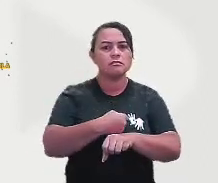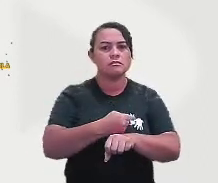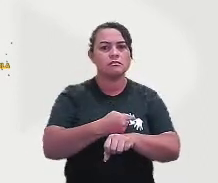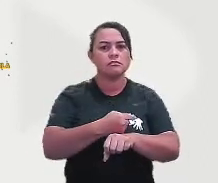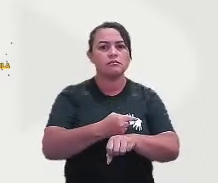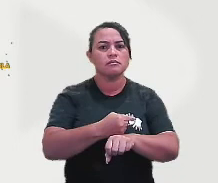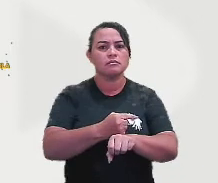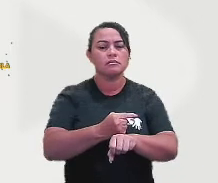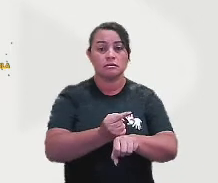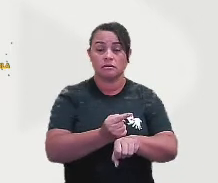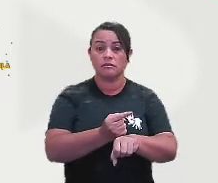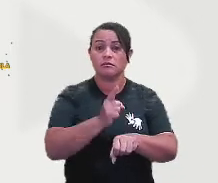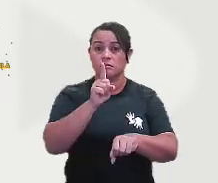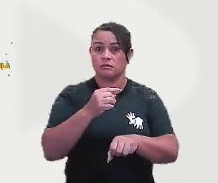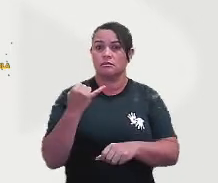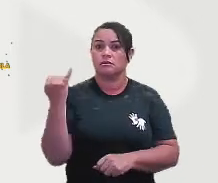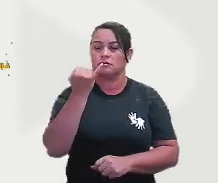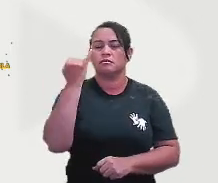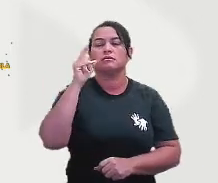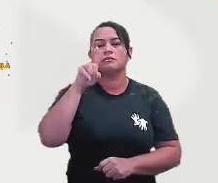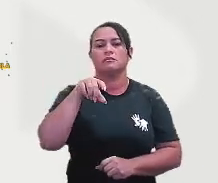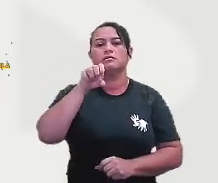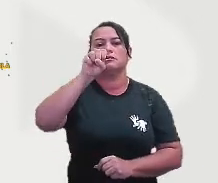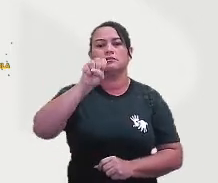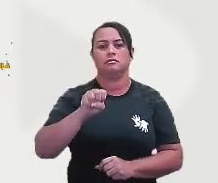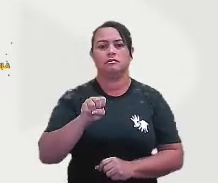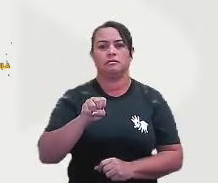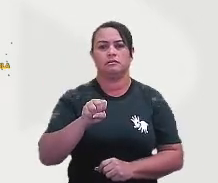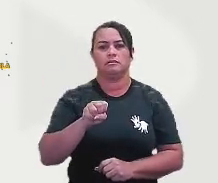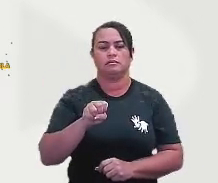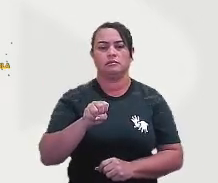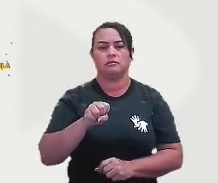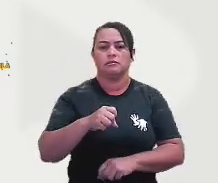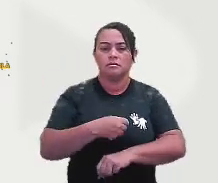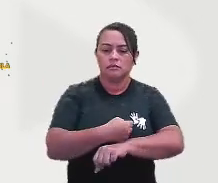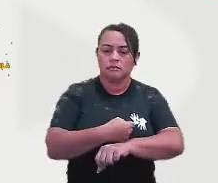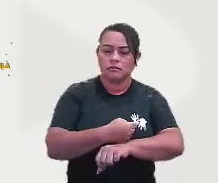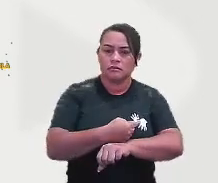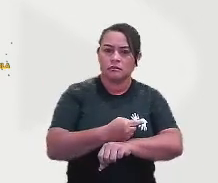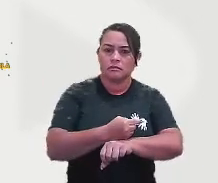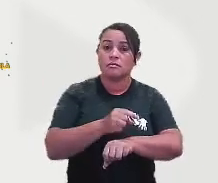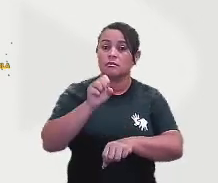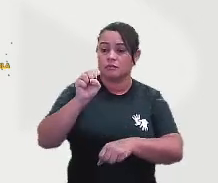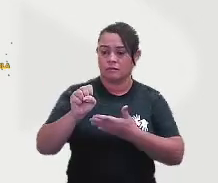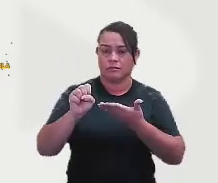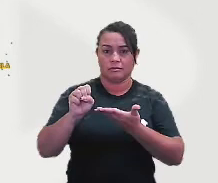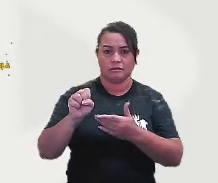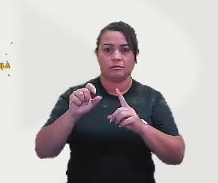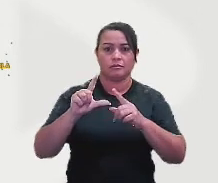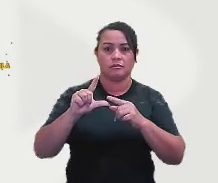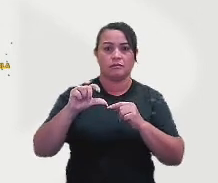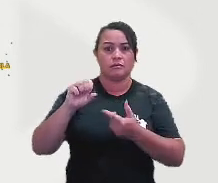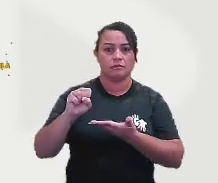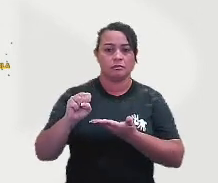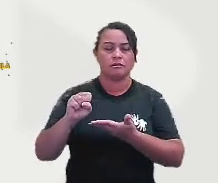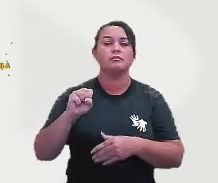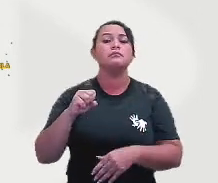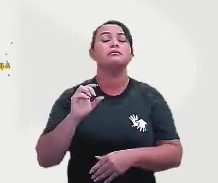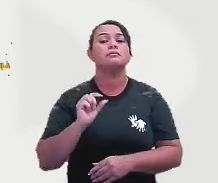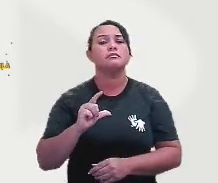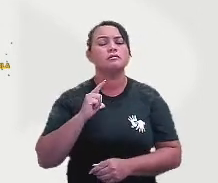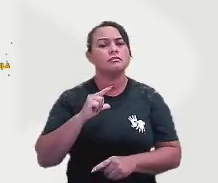de tempo fundamental é o segundo, tá? Representado pela letra S. A unidade de